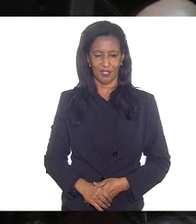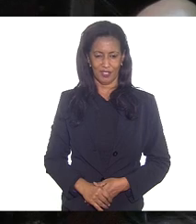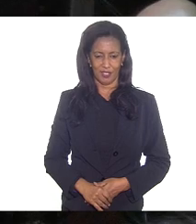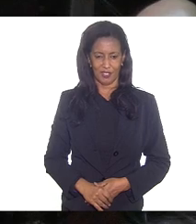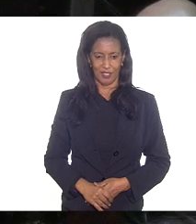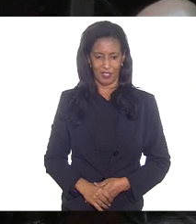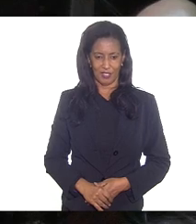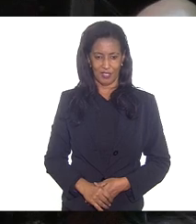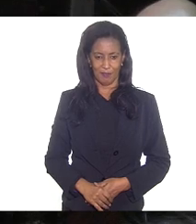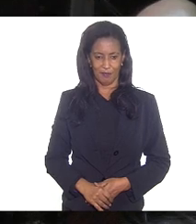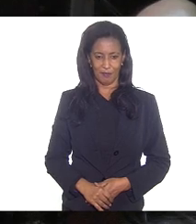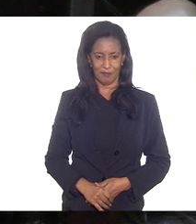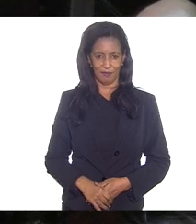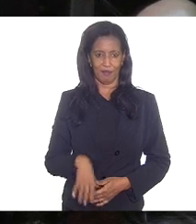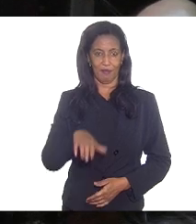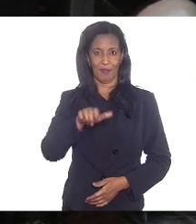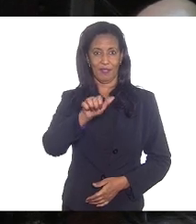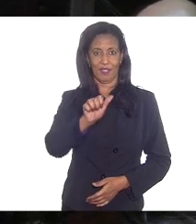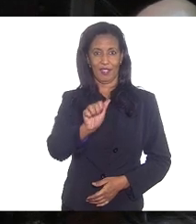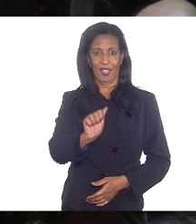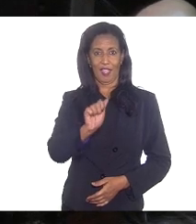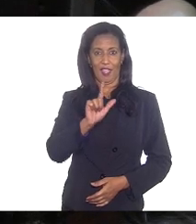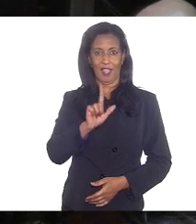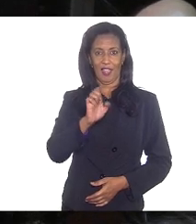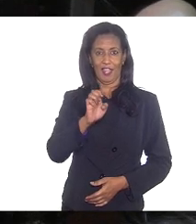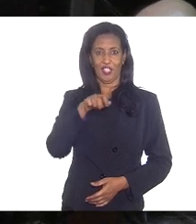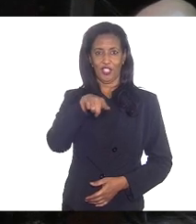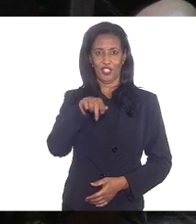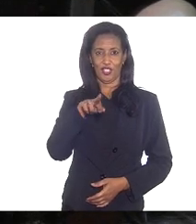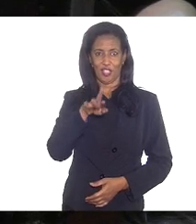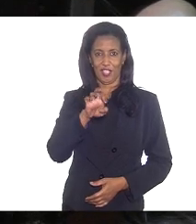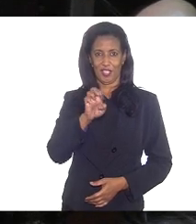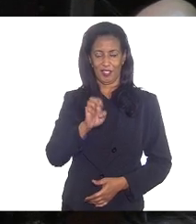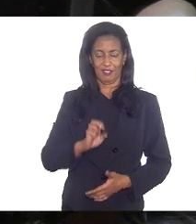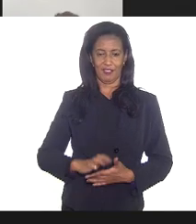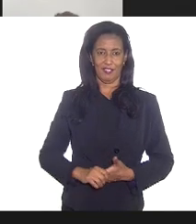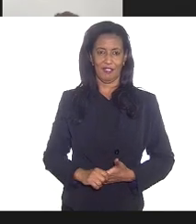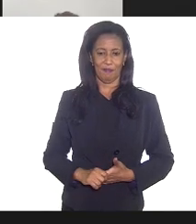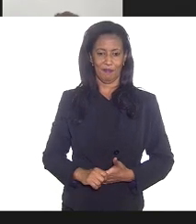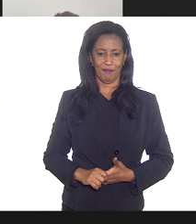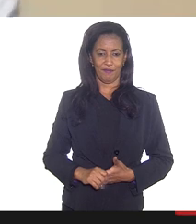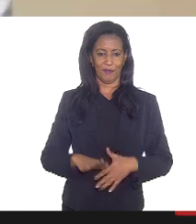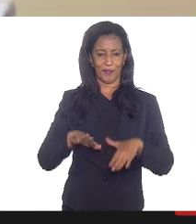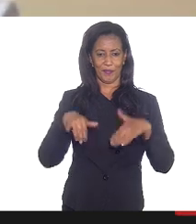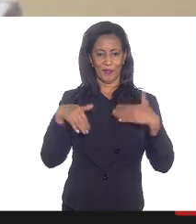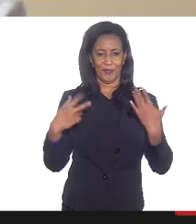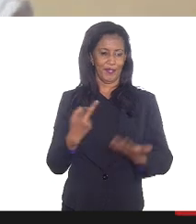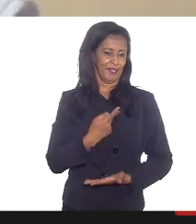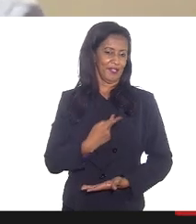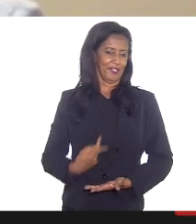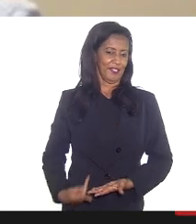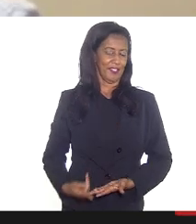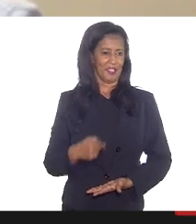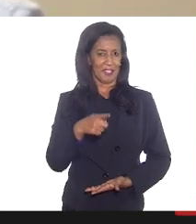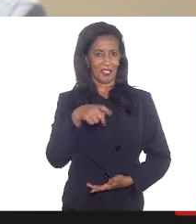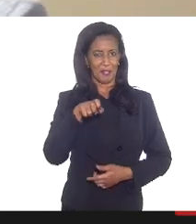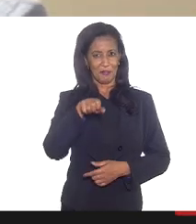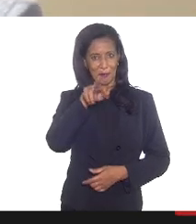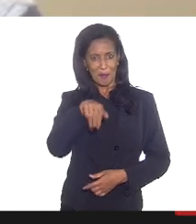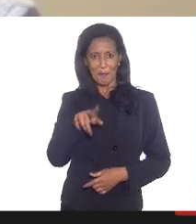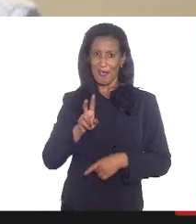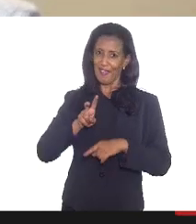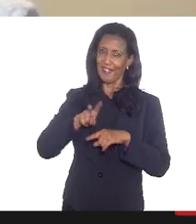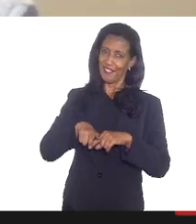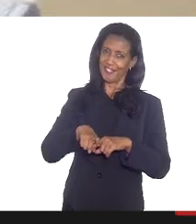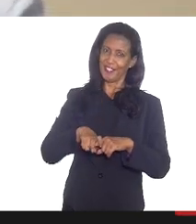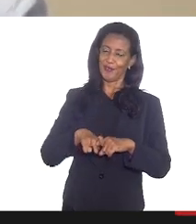Deputado Alexandre Freitas. Olá, presidente. Queria dizer que o senhor fica muito bem aí nessa